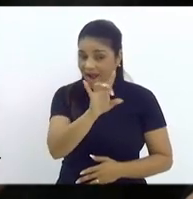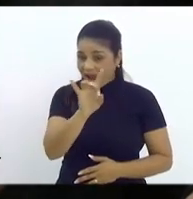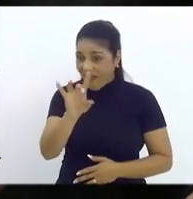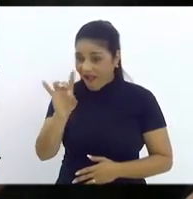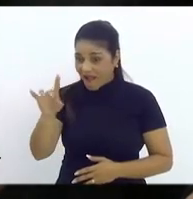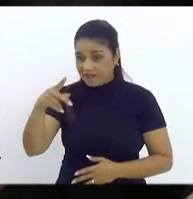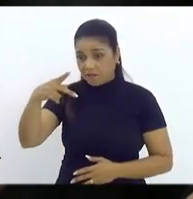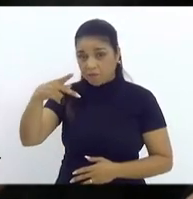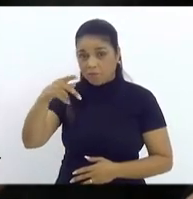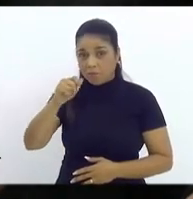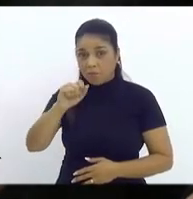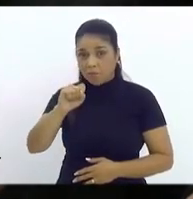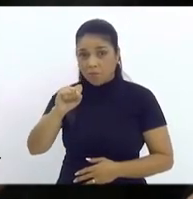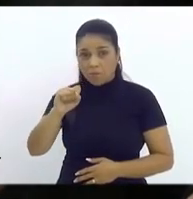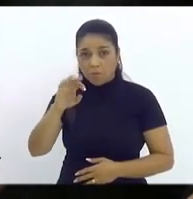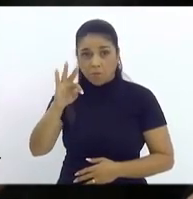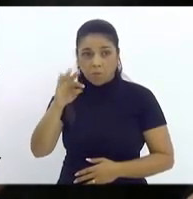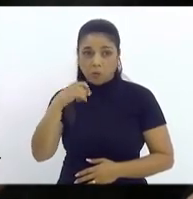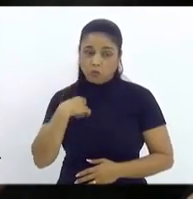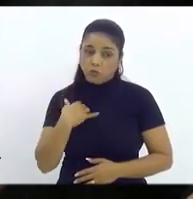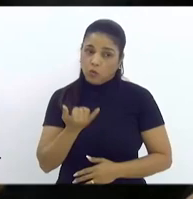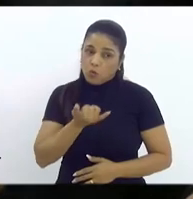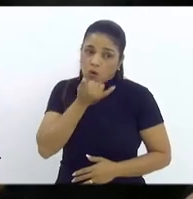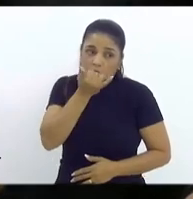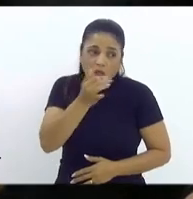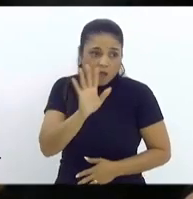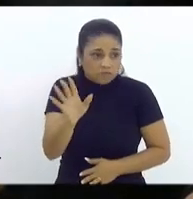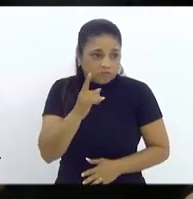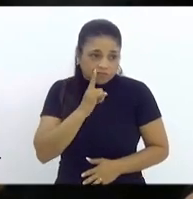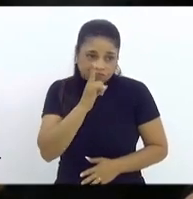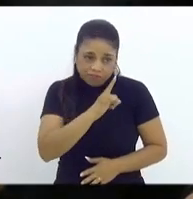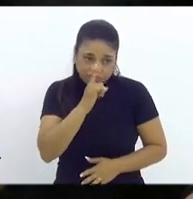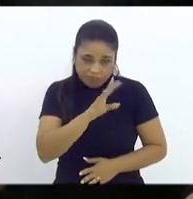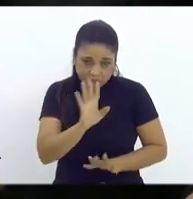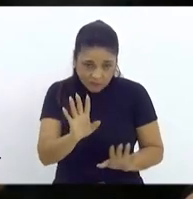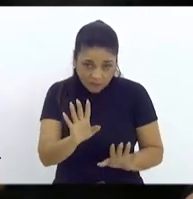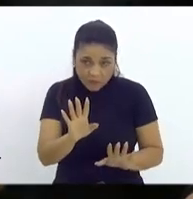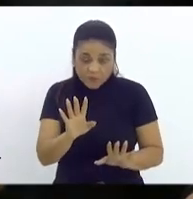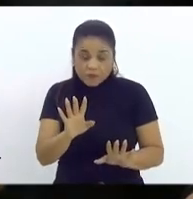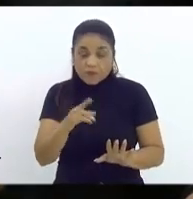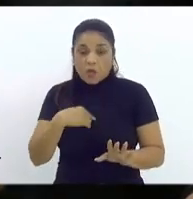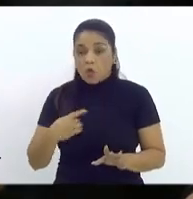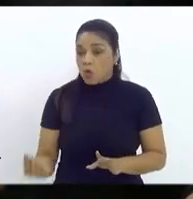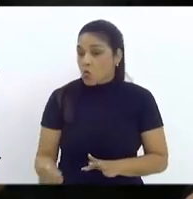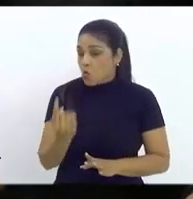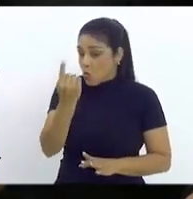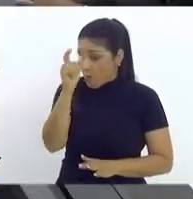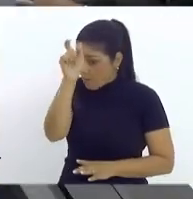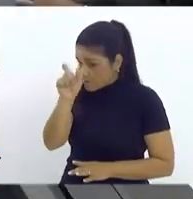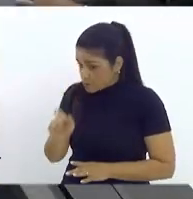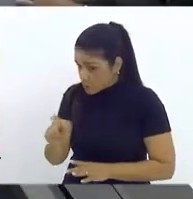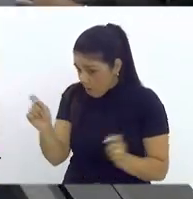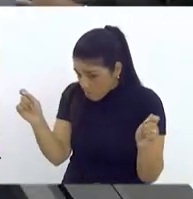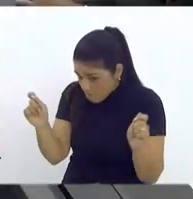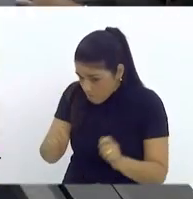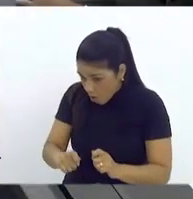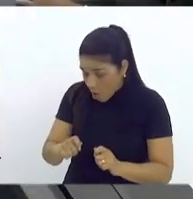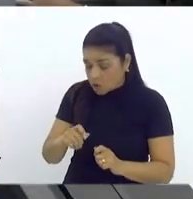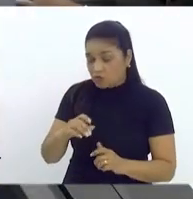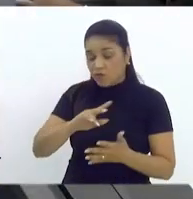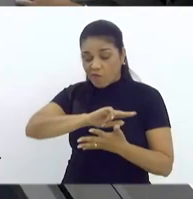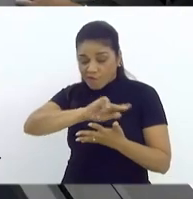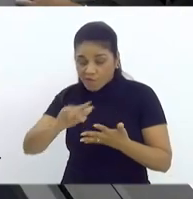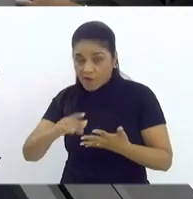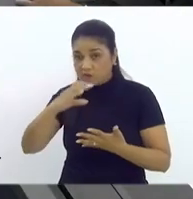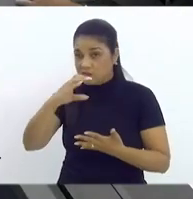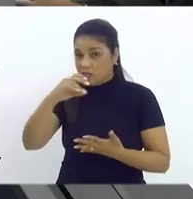posto. Eu não quero me equivocar, mas eu mas acredito vários, que é um proprietário com vários CNPJs.